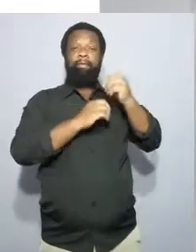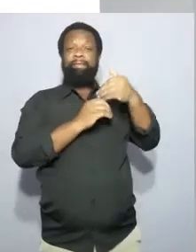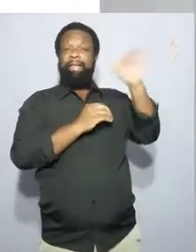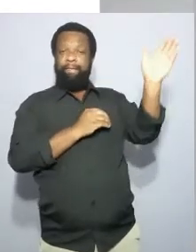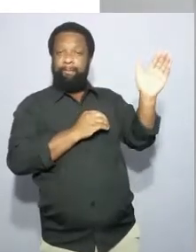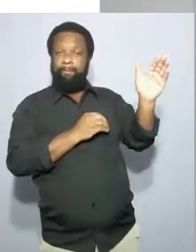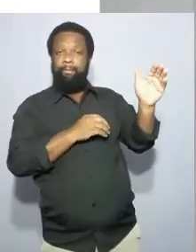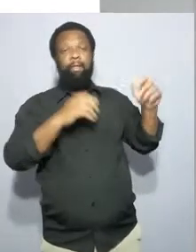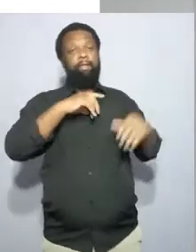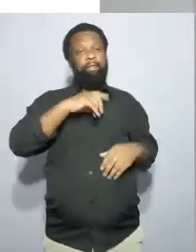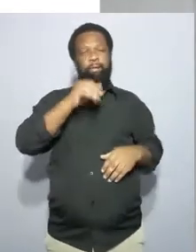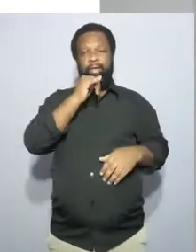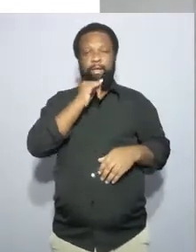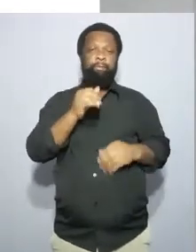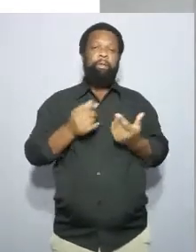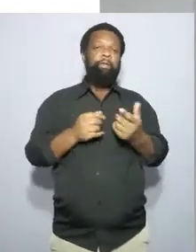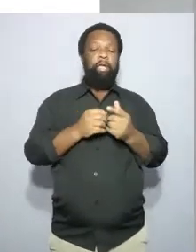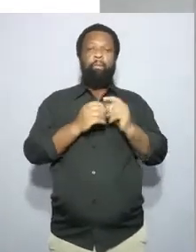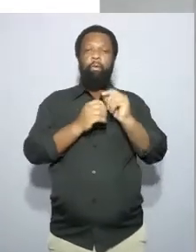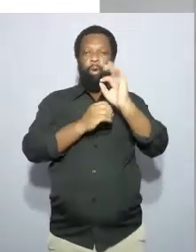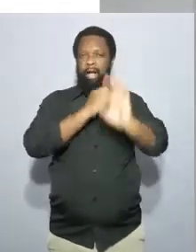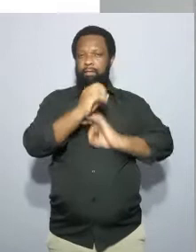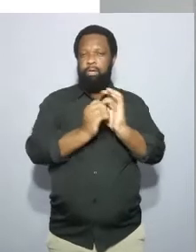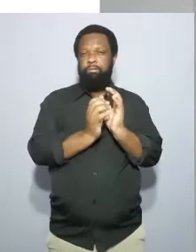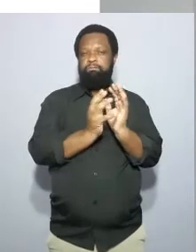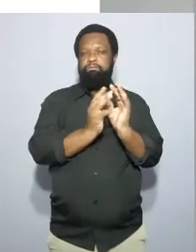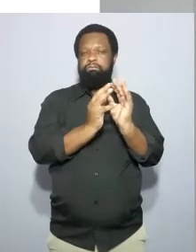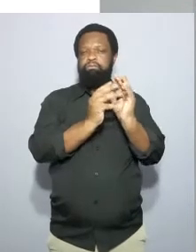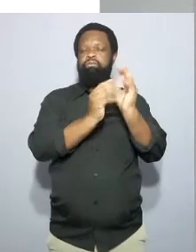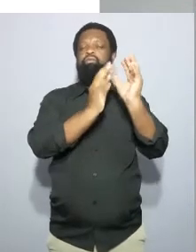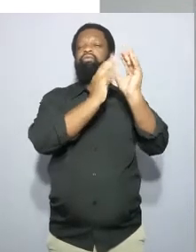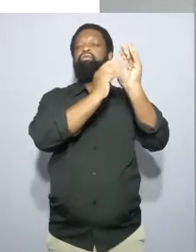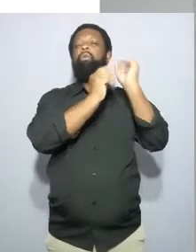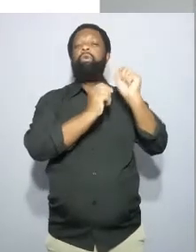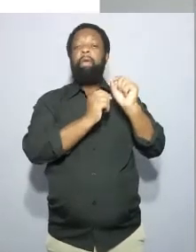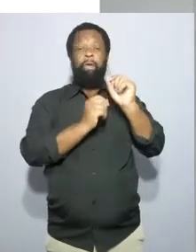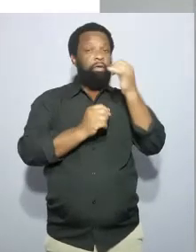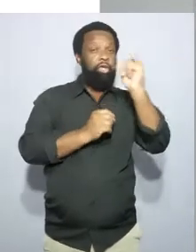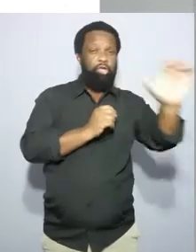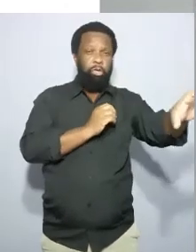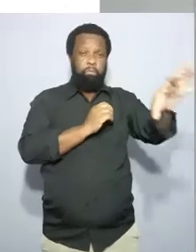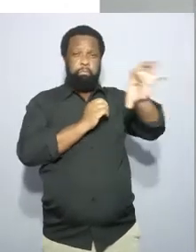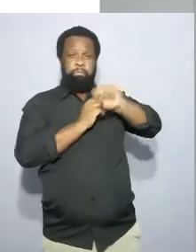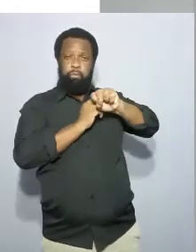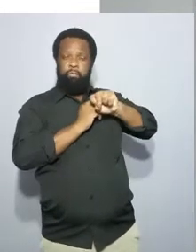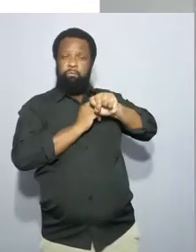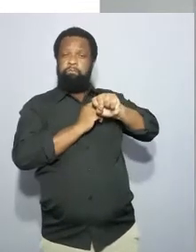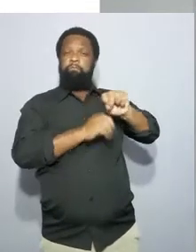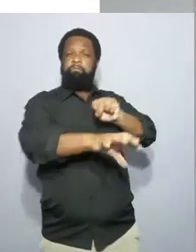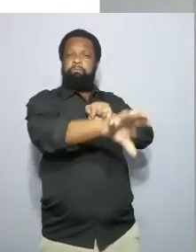aqui você tem, olha, um água no estado gasoso, absorvendo uma energia, que é a energia de higienização,